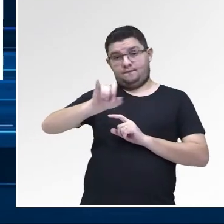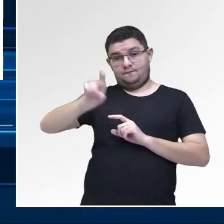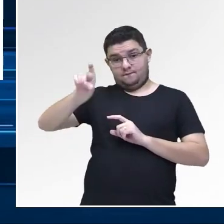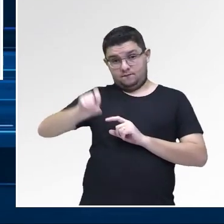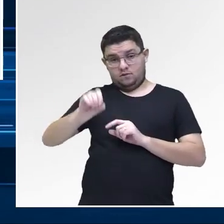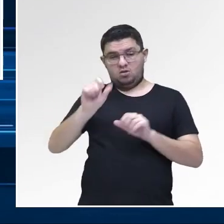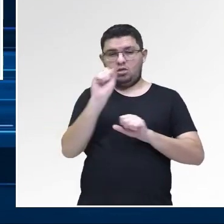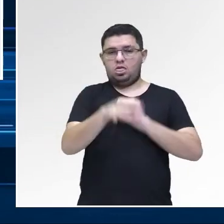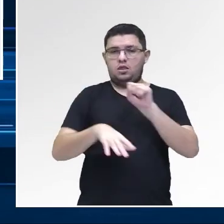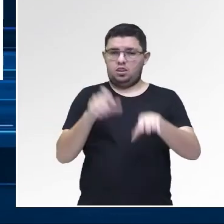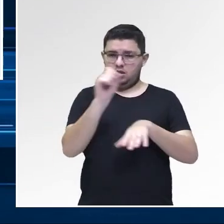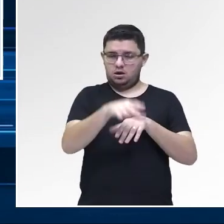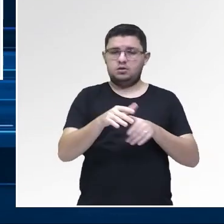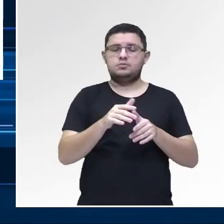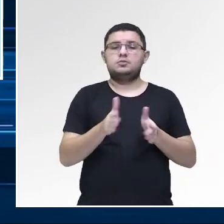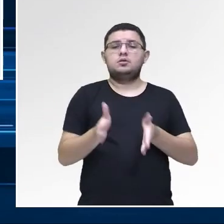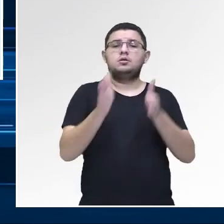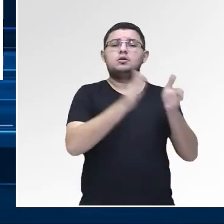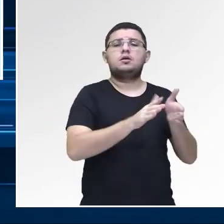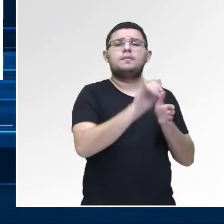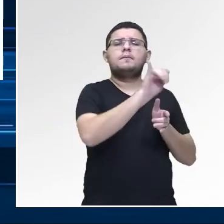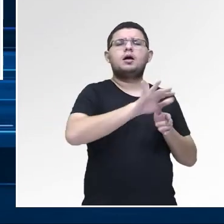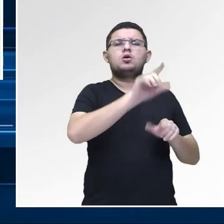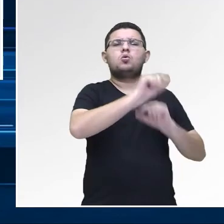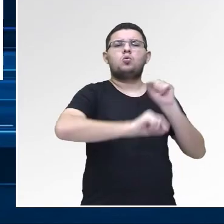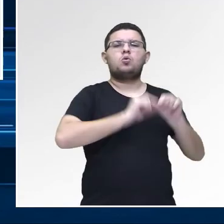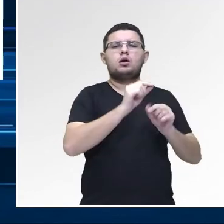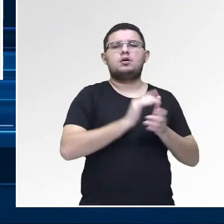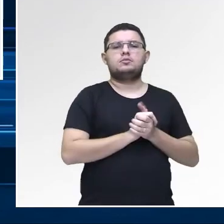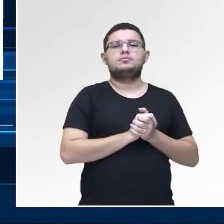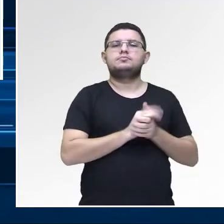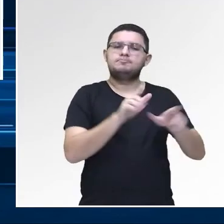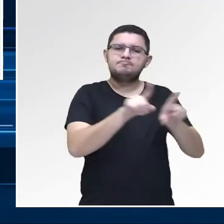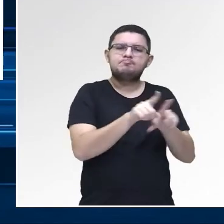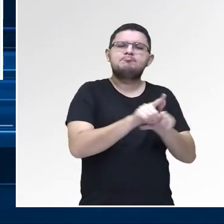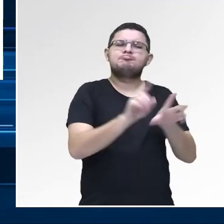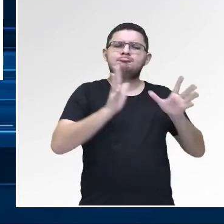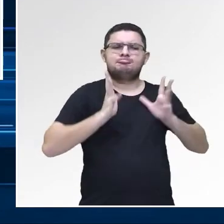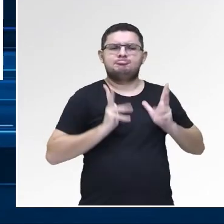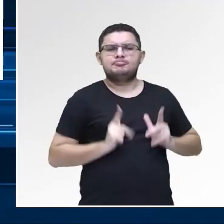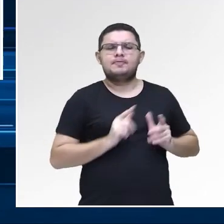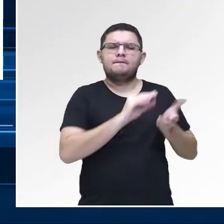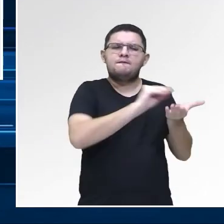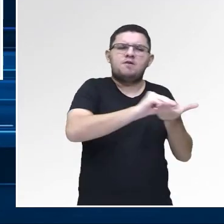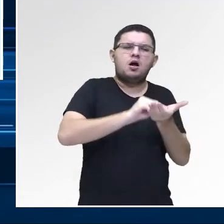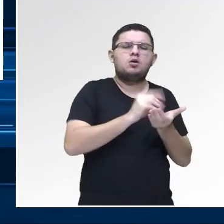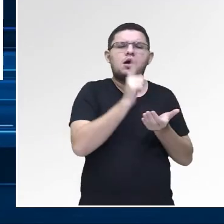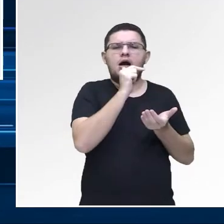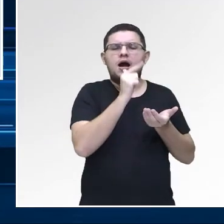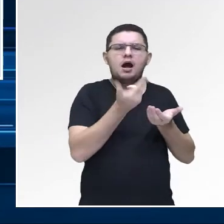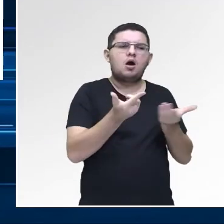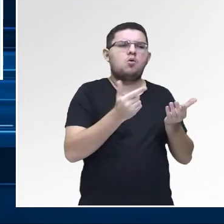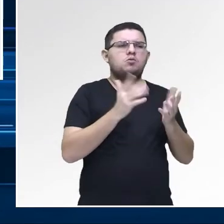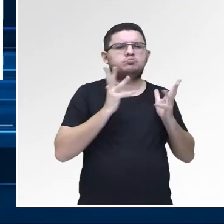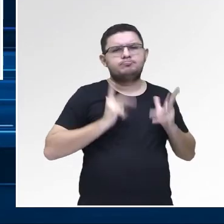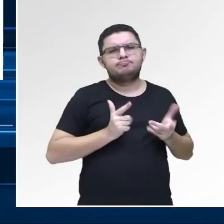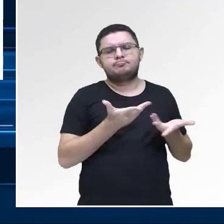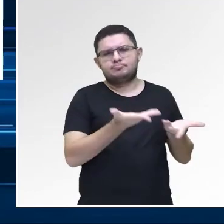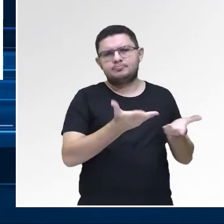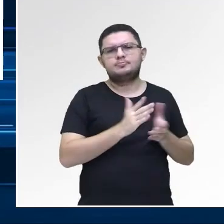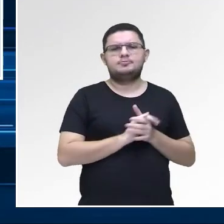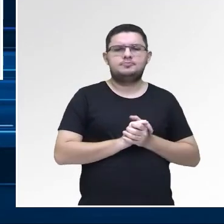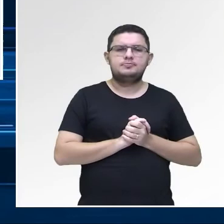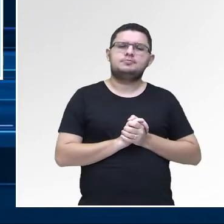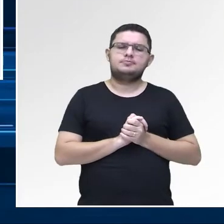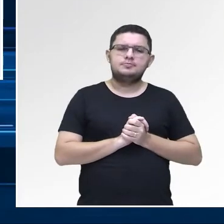né? E na terceira imagem, a questão do saneamento básico, a falta de água tratada, ok? É claro